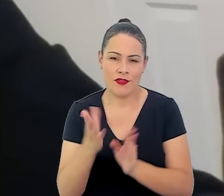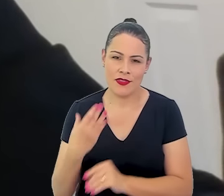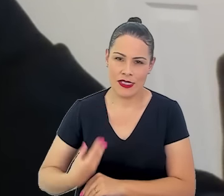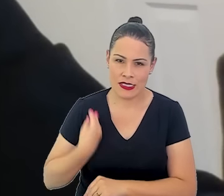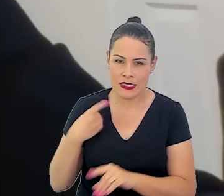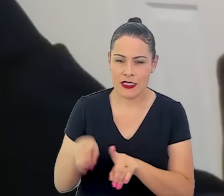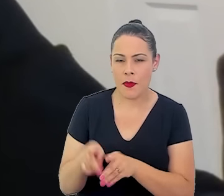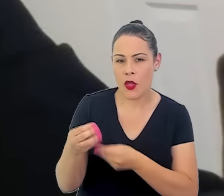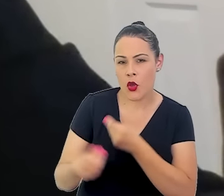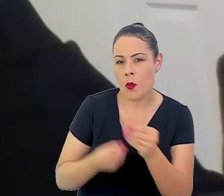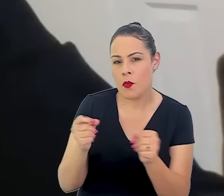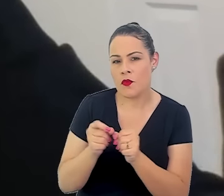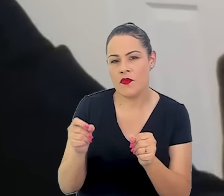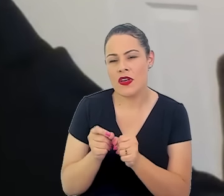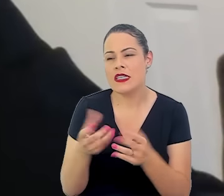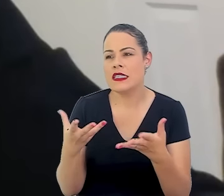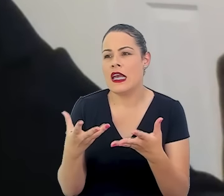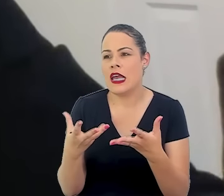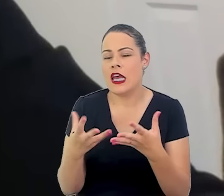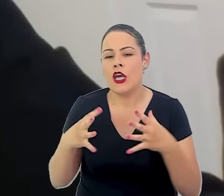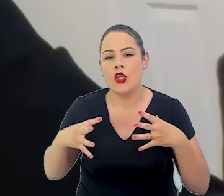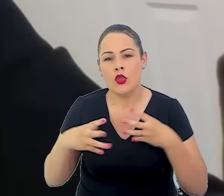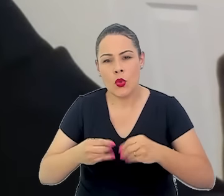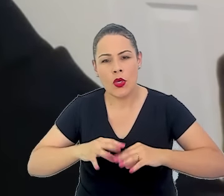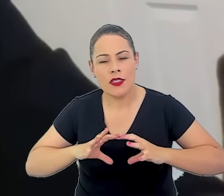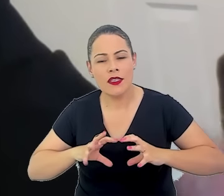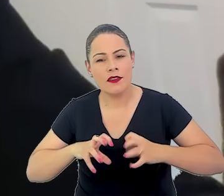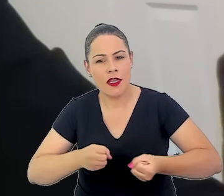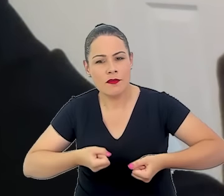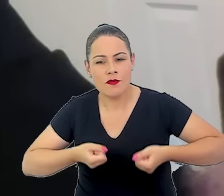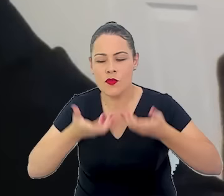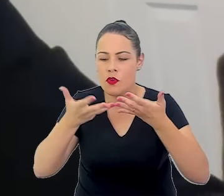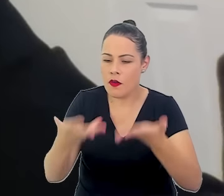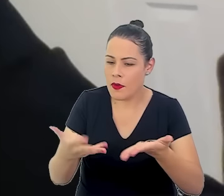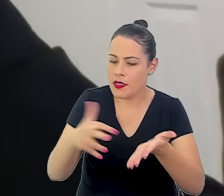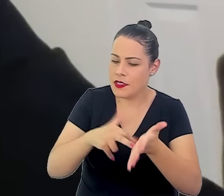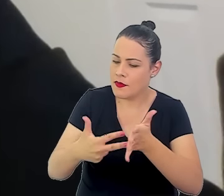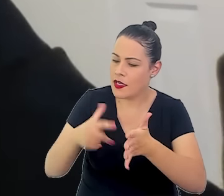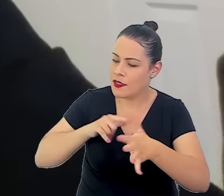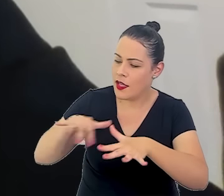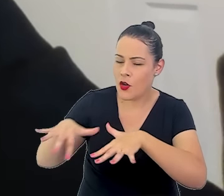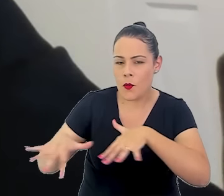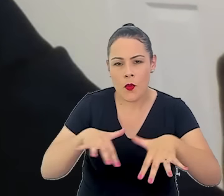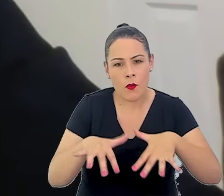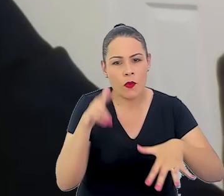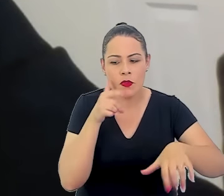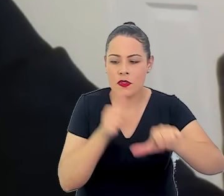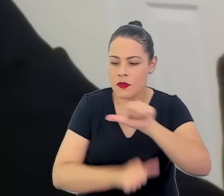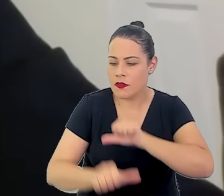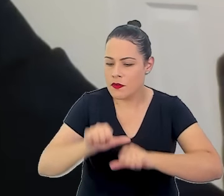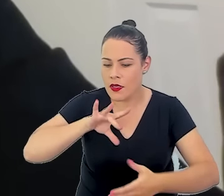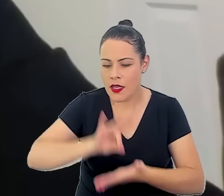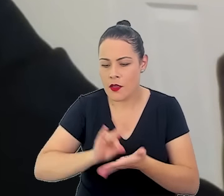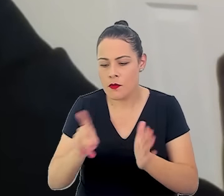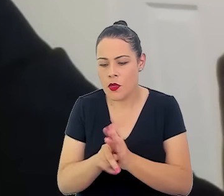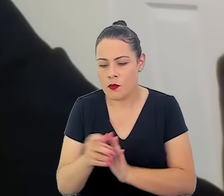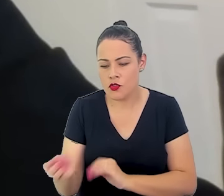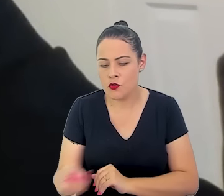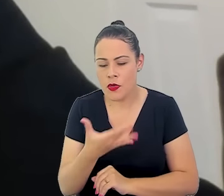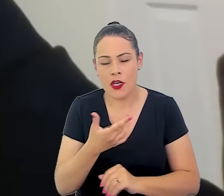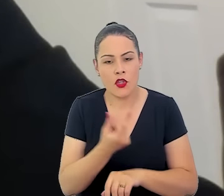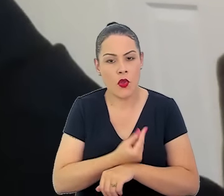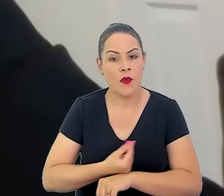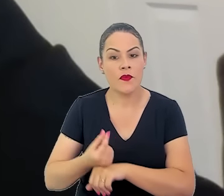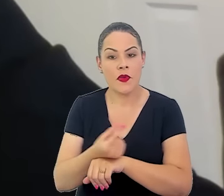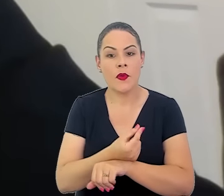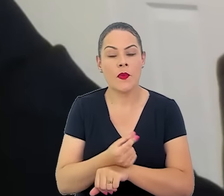existentes, como fazer o deployment, como colocá-los à disposição desse movimento de transformação de uma nova